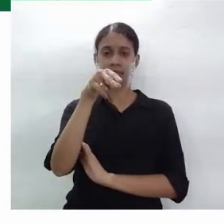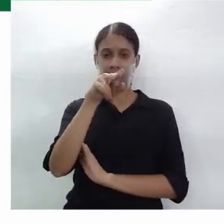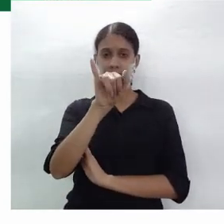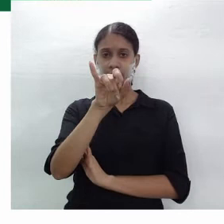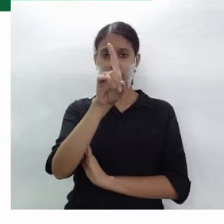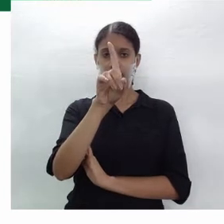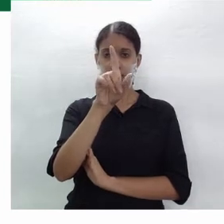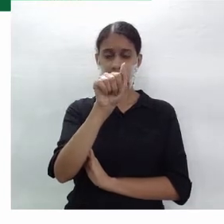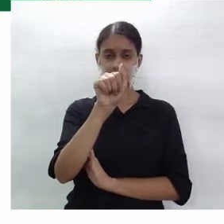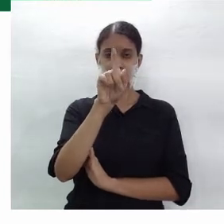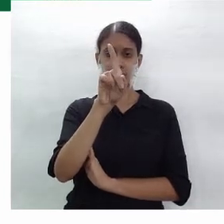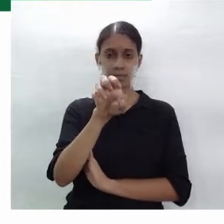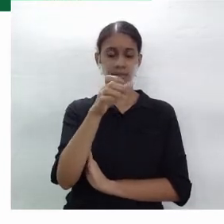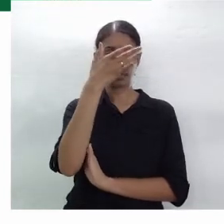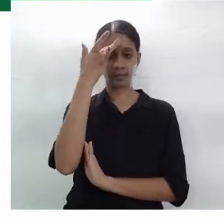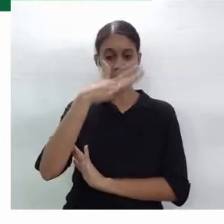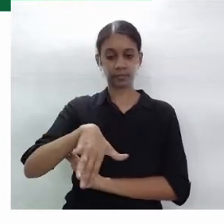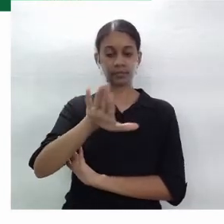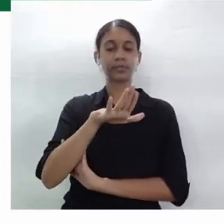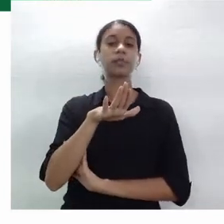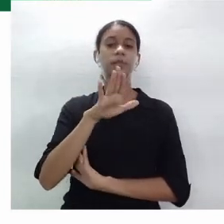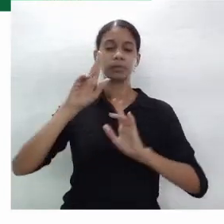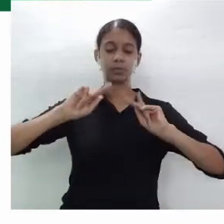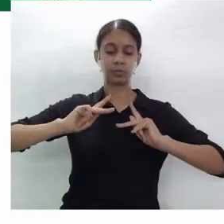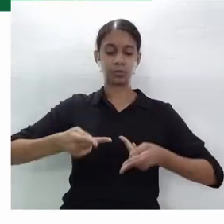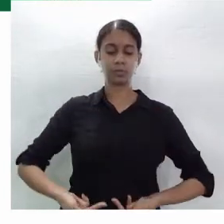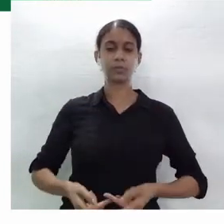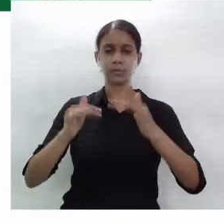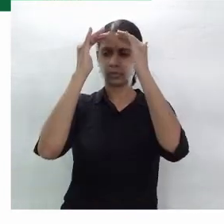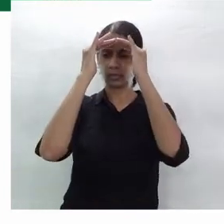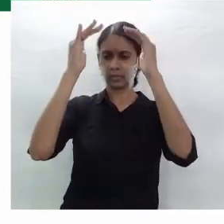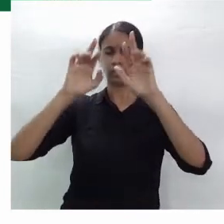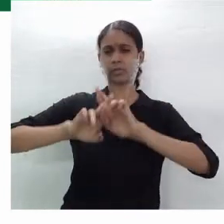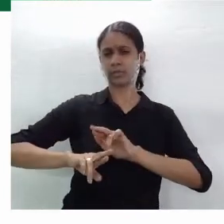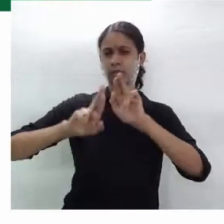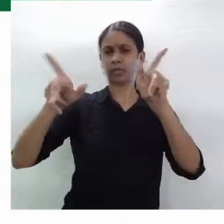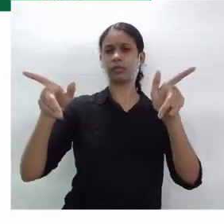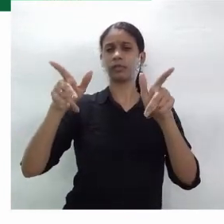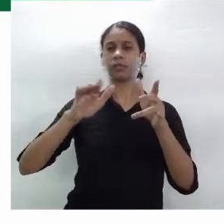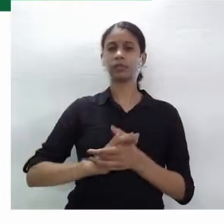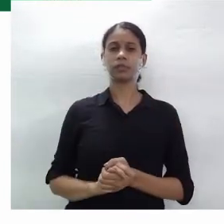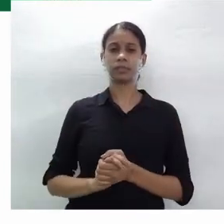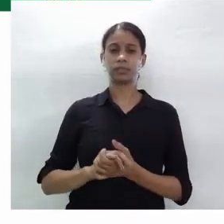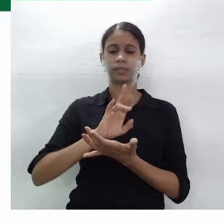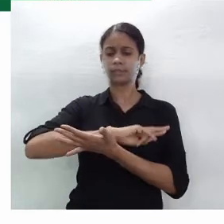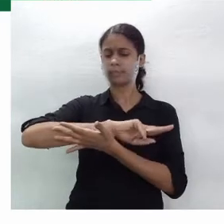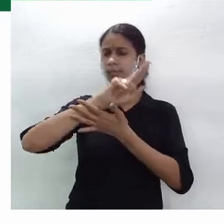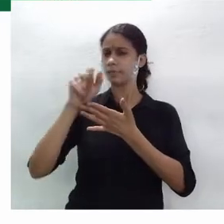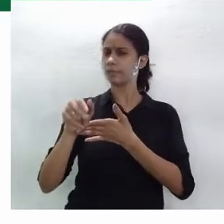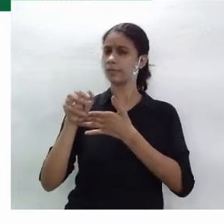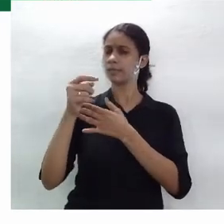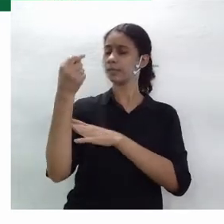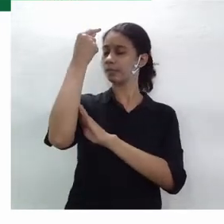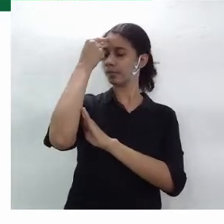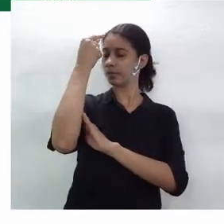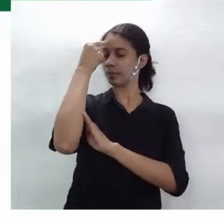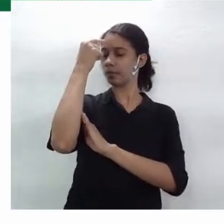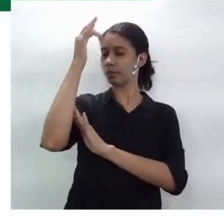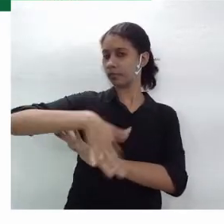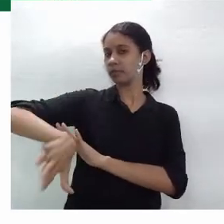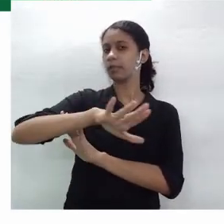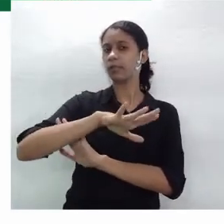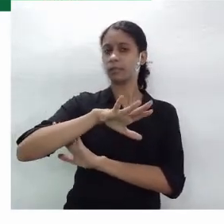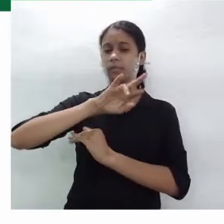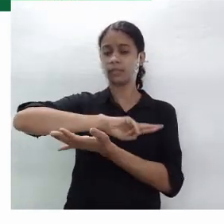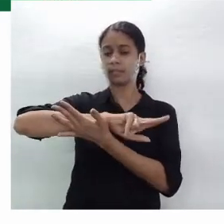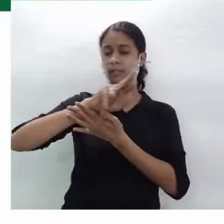o respeito das dignidades, das diferenças, das diversidades ideológicas, o